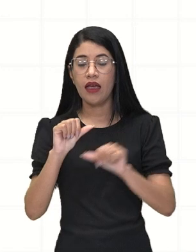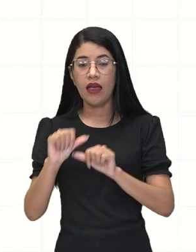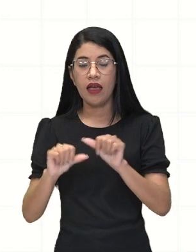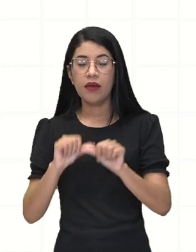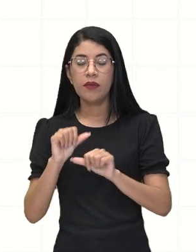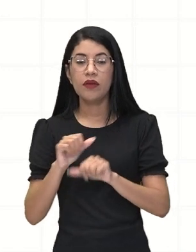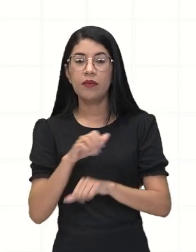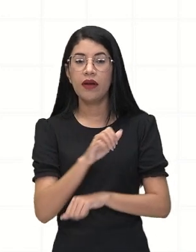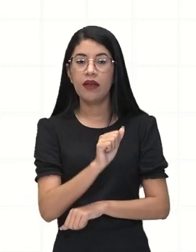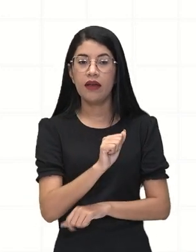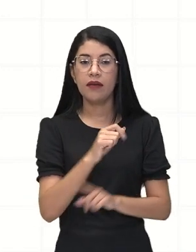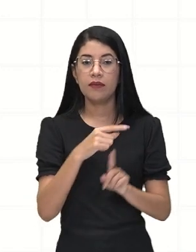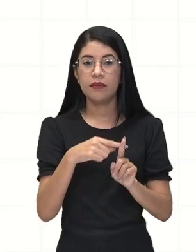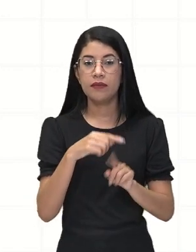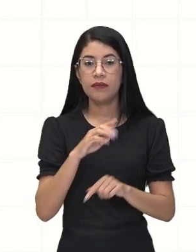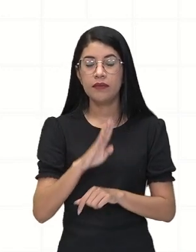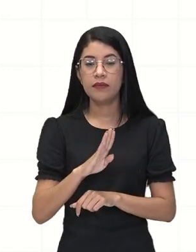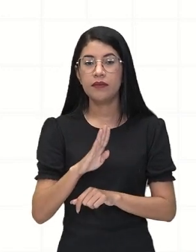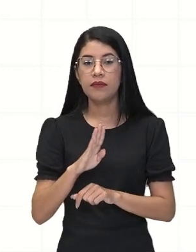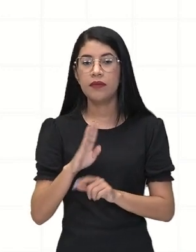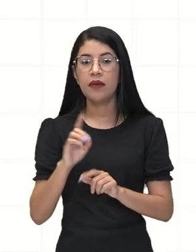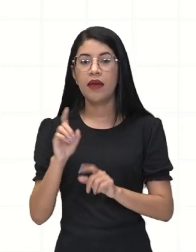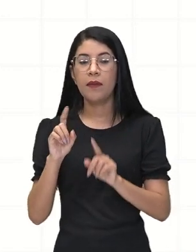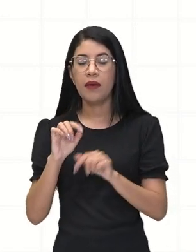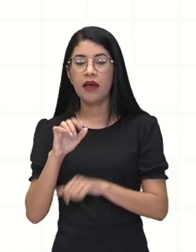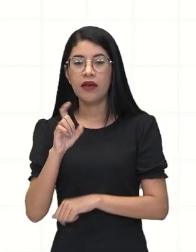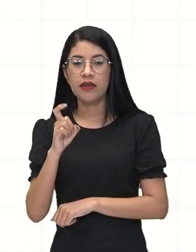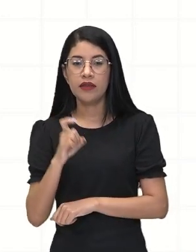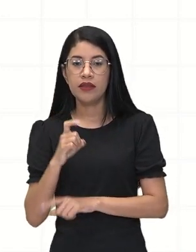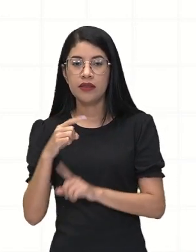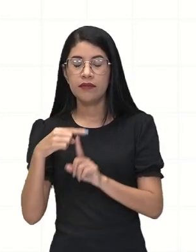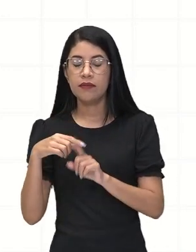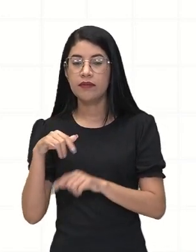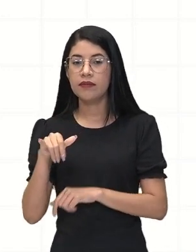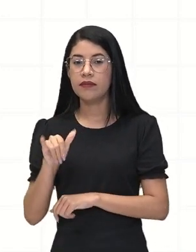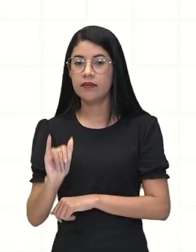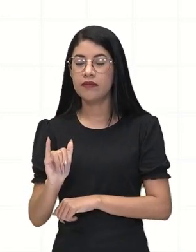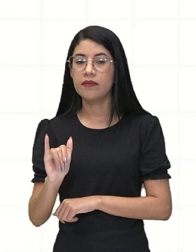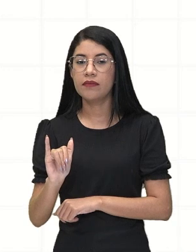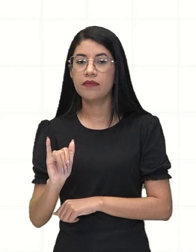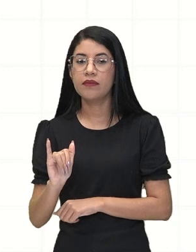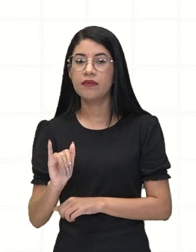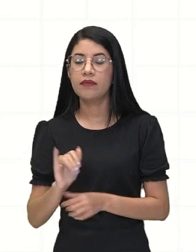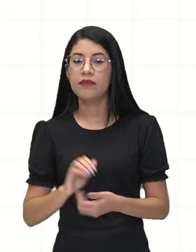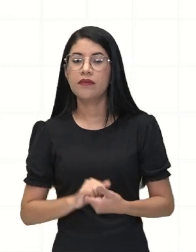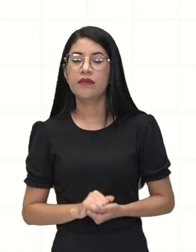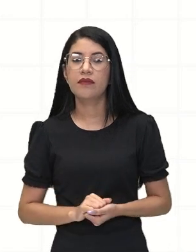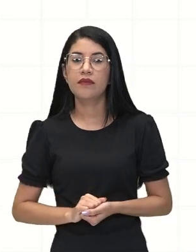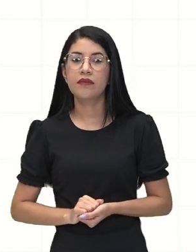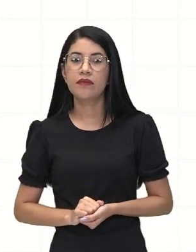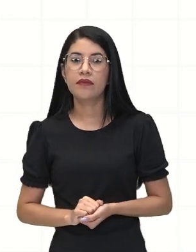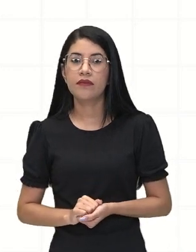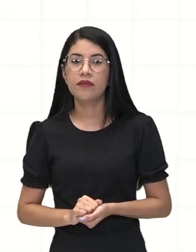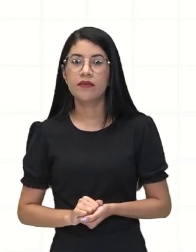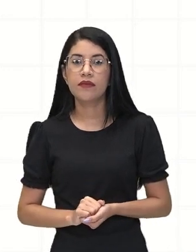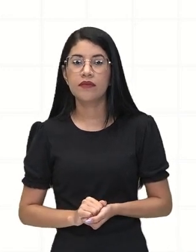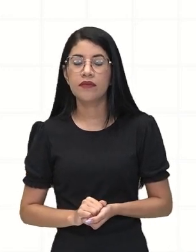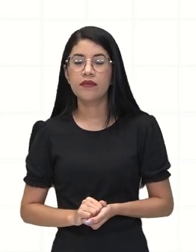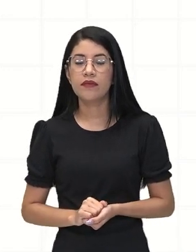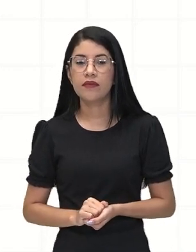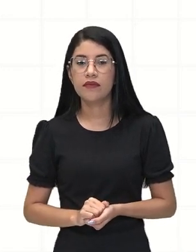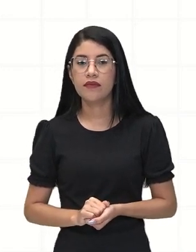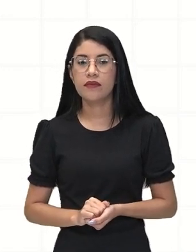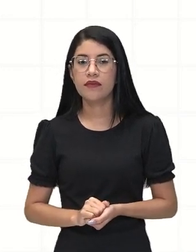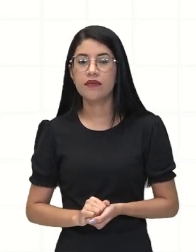AX mais BX mais AY mais BY, transformada em um produto.